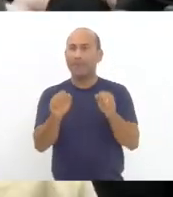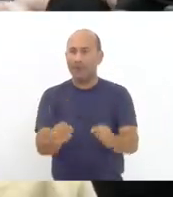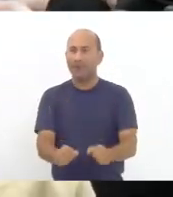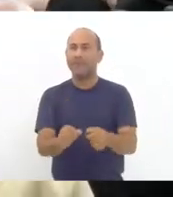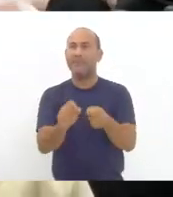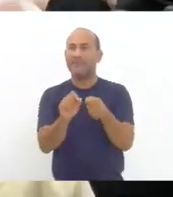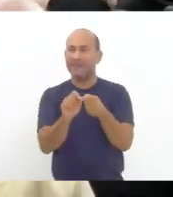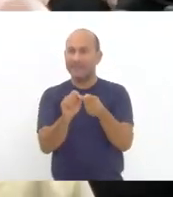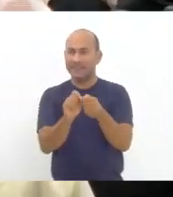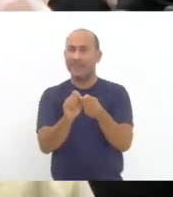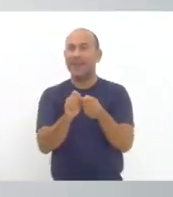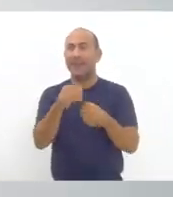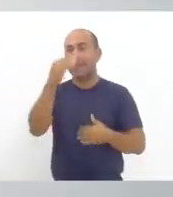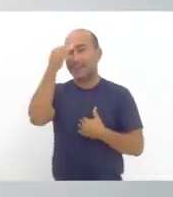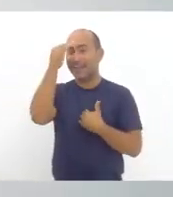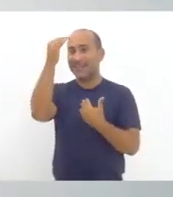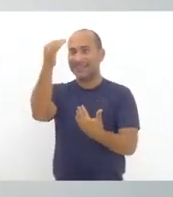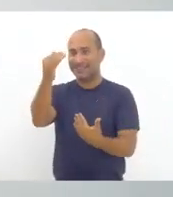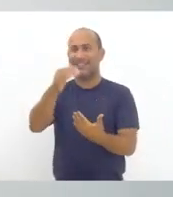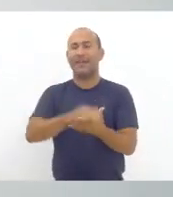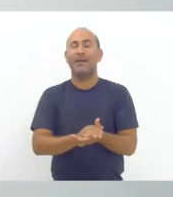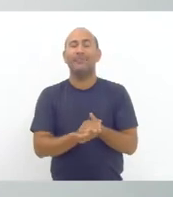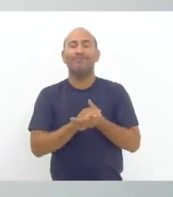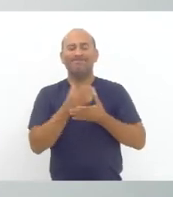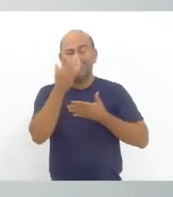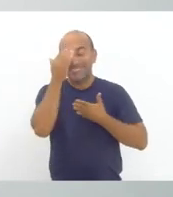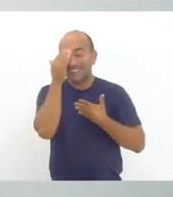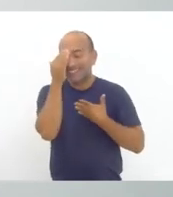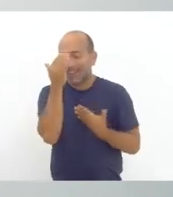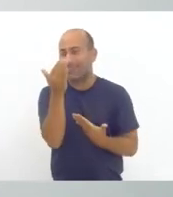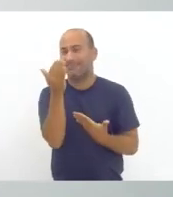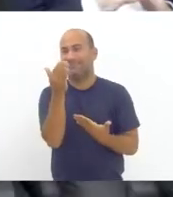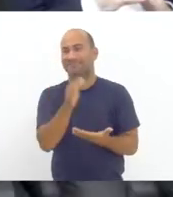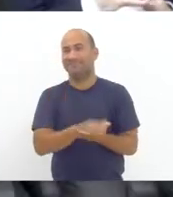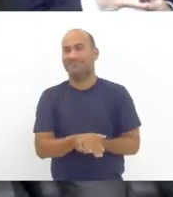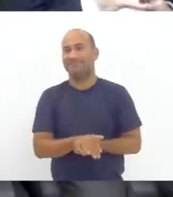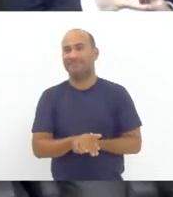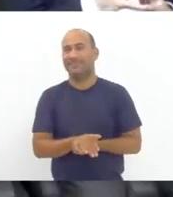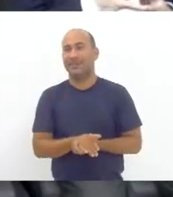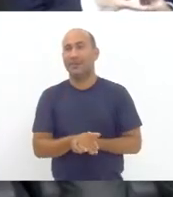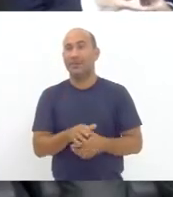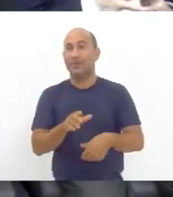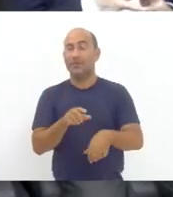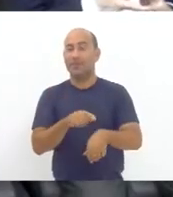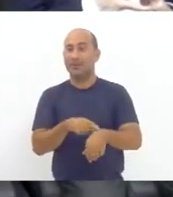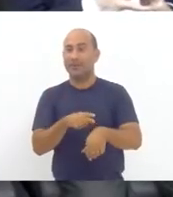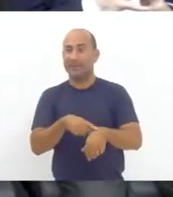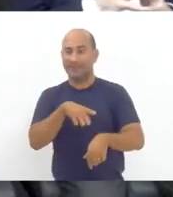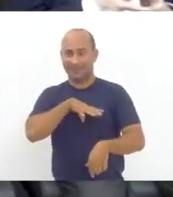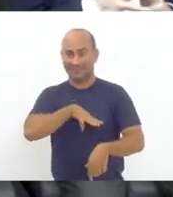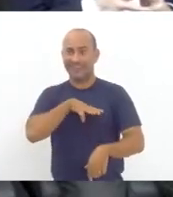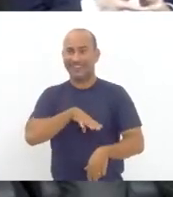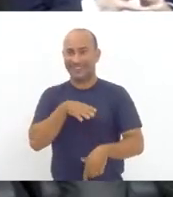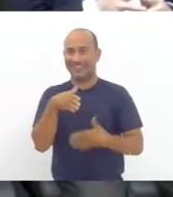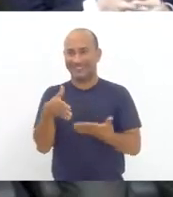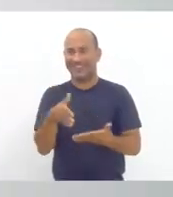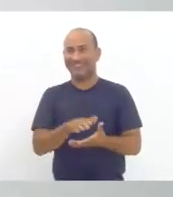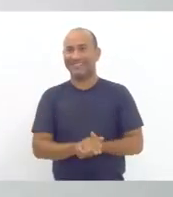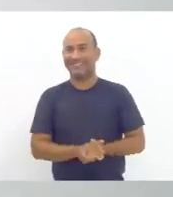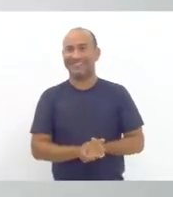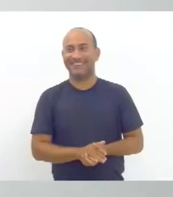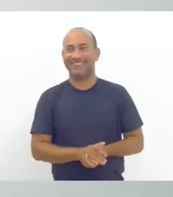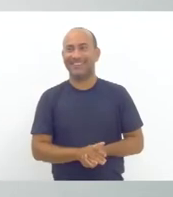e agradecer o mondego viu Muitíssimo obrigada por esse momento tão vascaína aqui